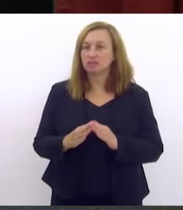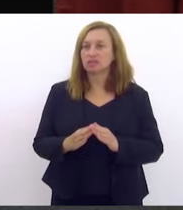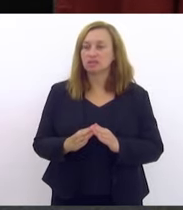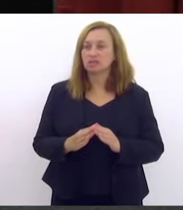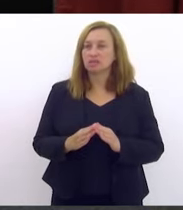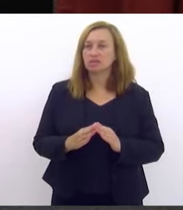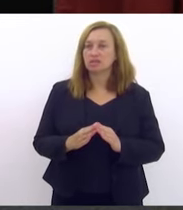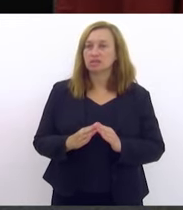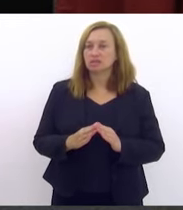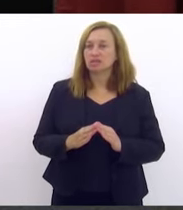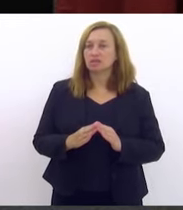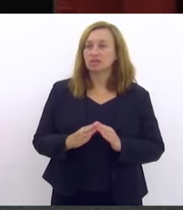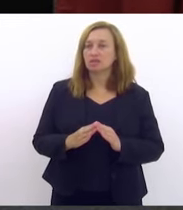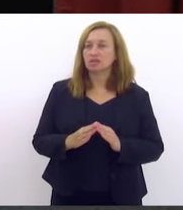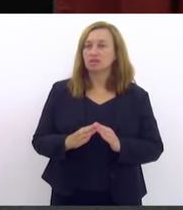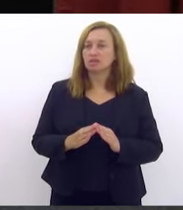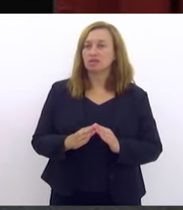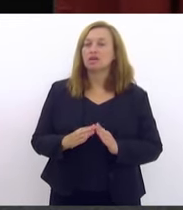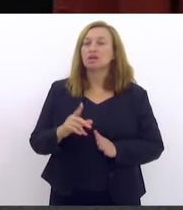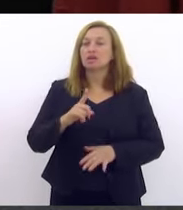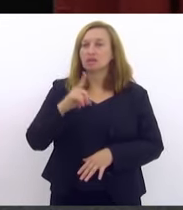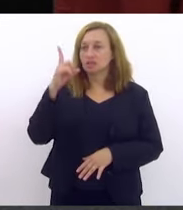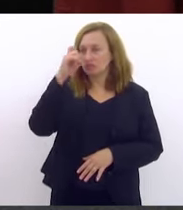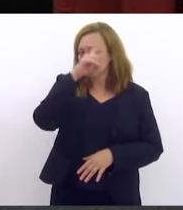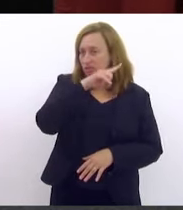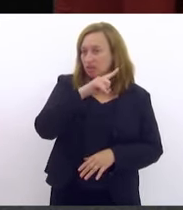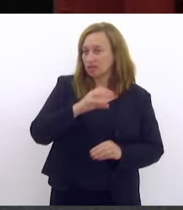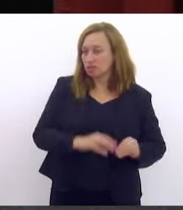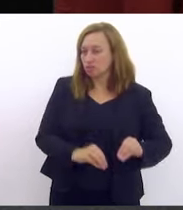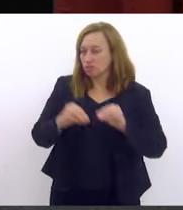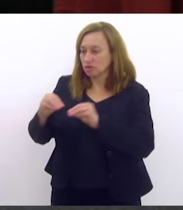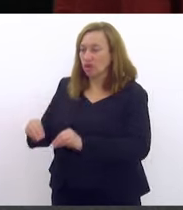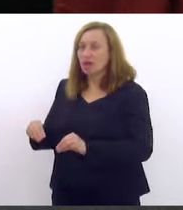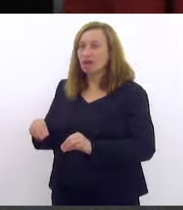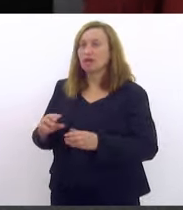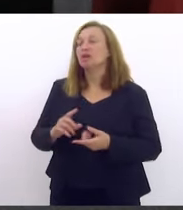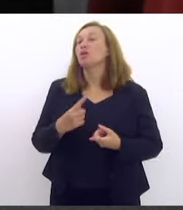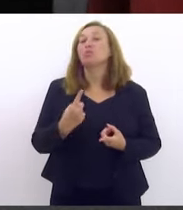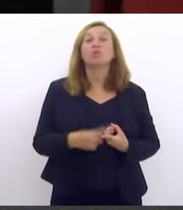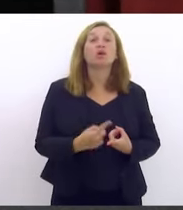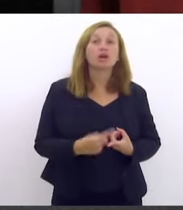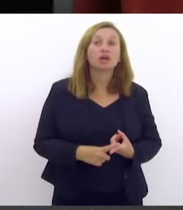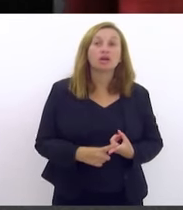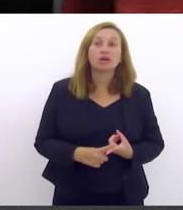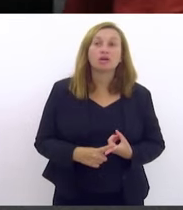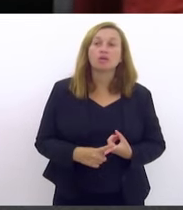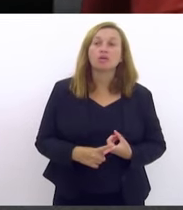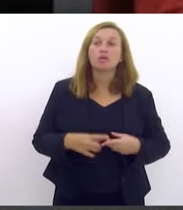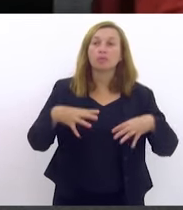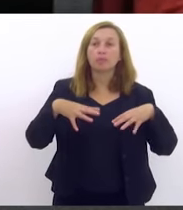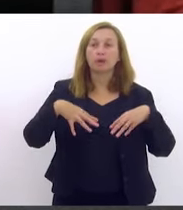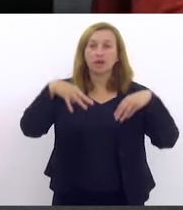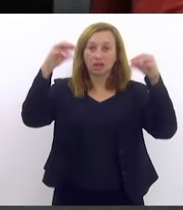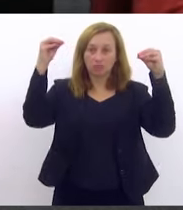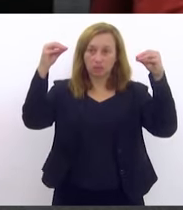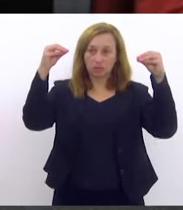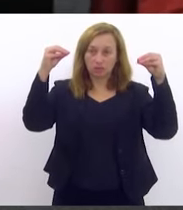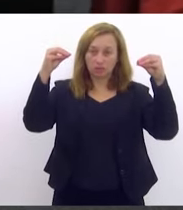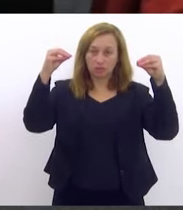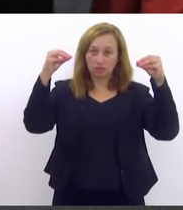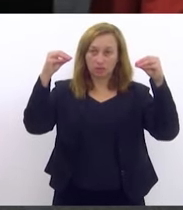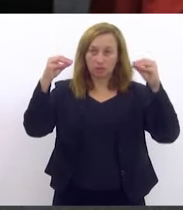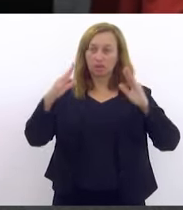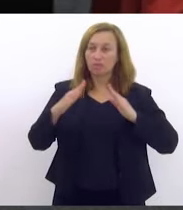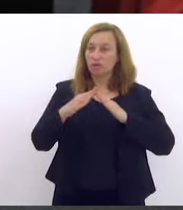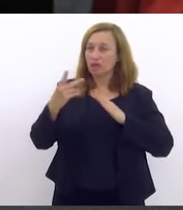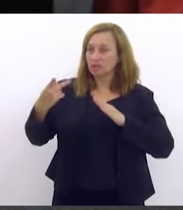residência oficial e que tem dificuldade de fazer isso porque o palácio, que é a residência